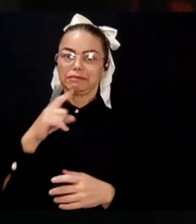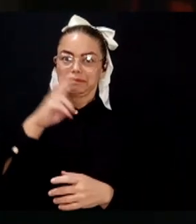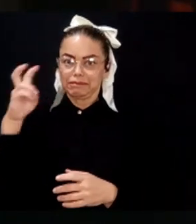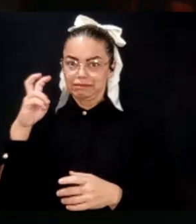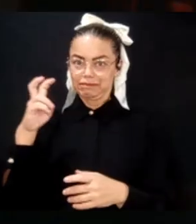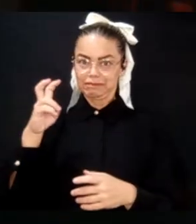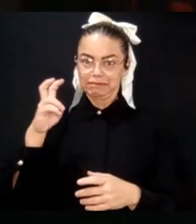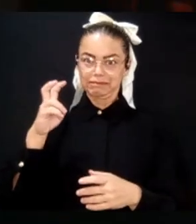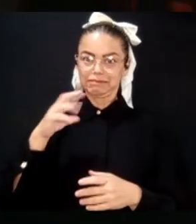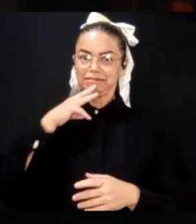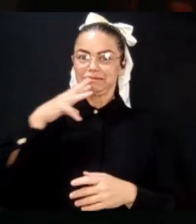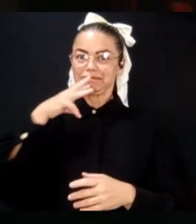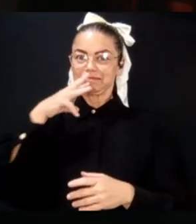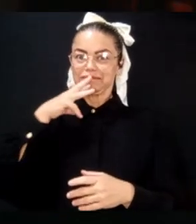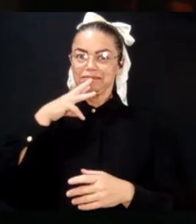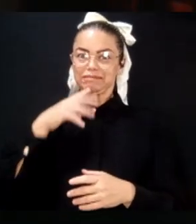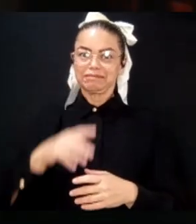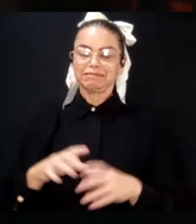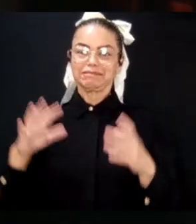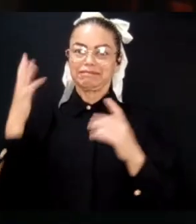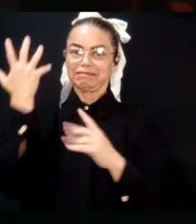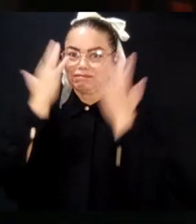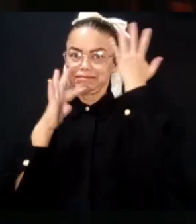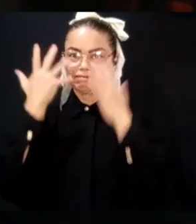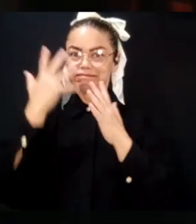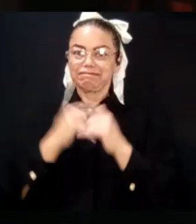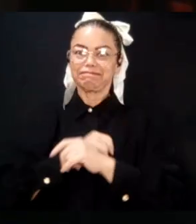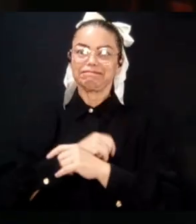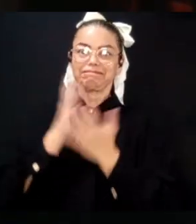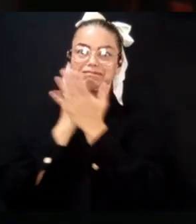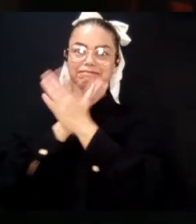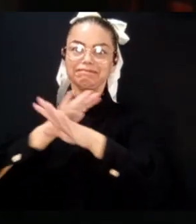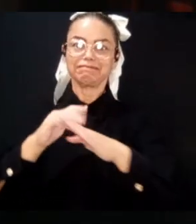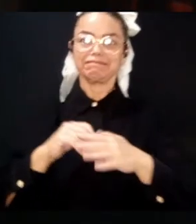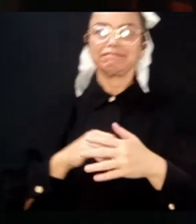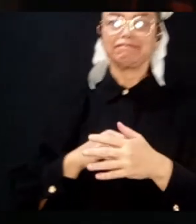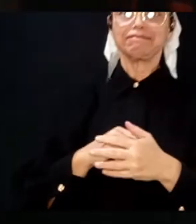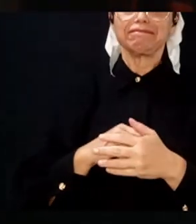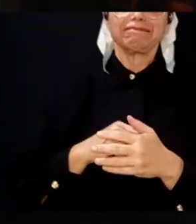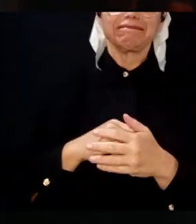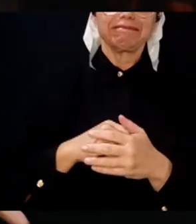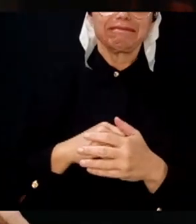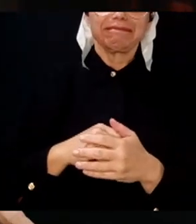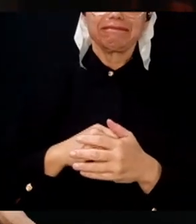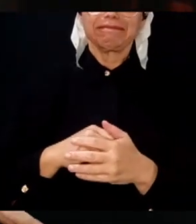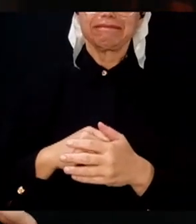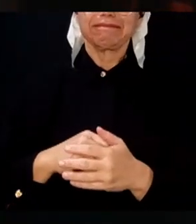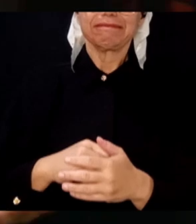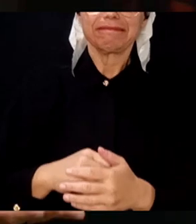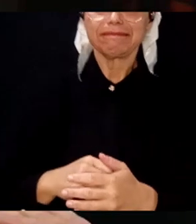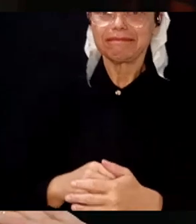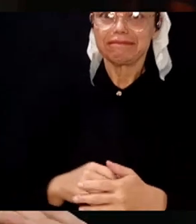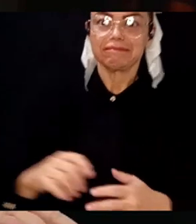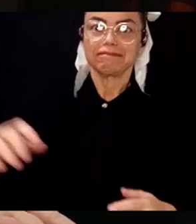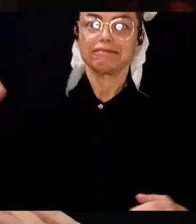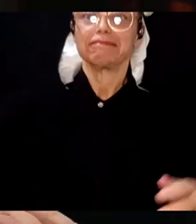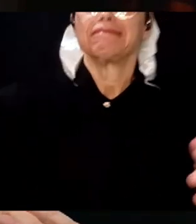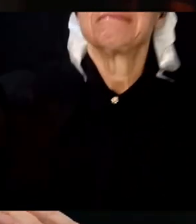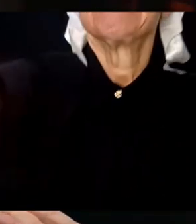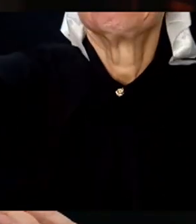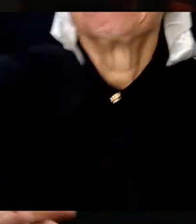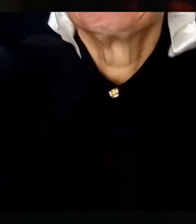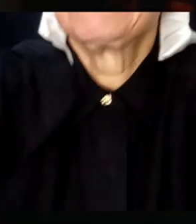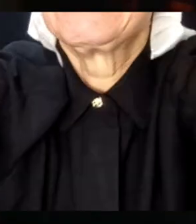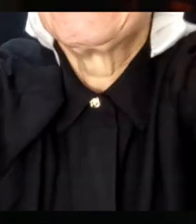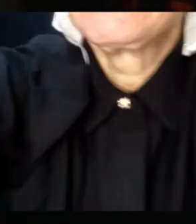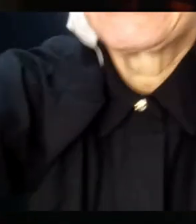março, o carnaval acabou, as férias acabaram, né? E agora bateu o quê?